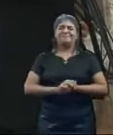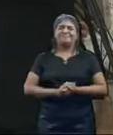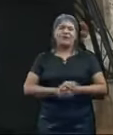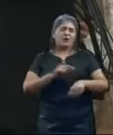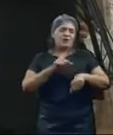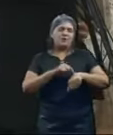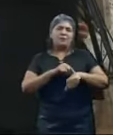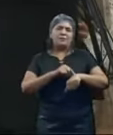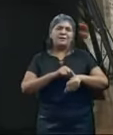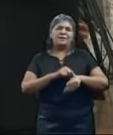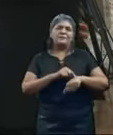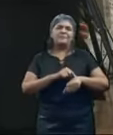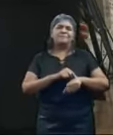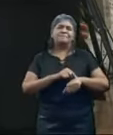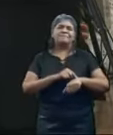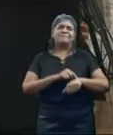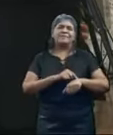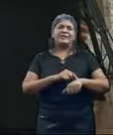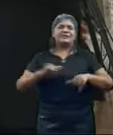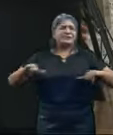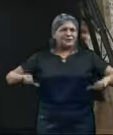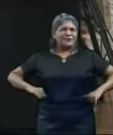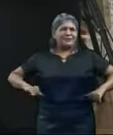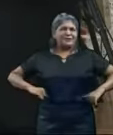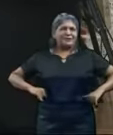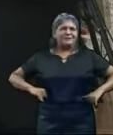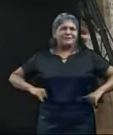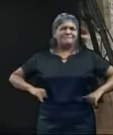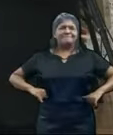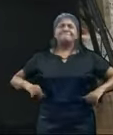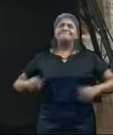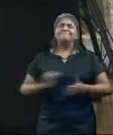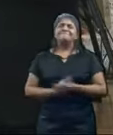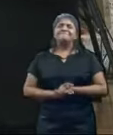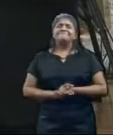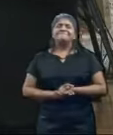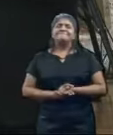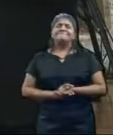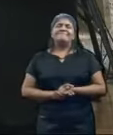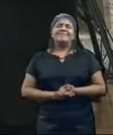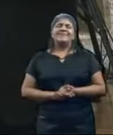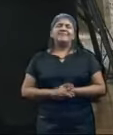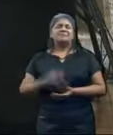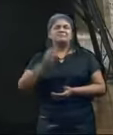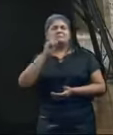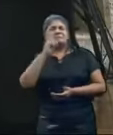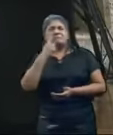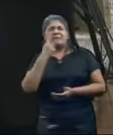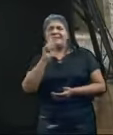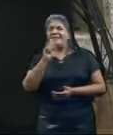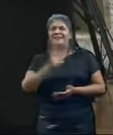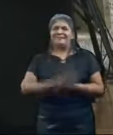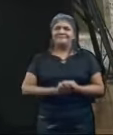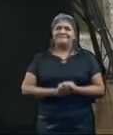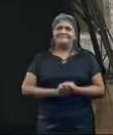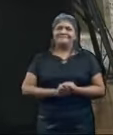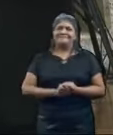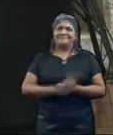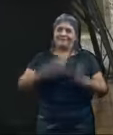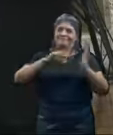O que é difícil né É tá difícil fazer assim que a coisa funciona esse é o mapa da Felicidade